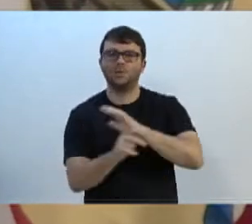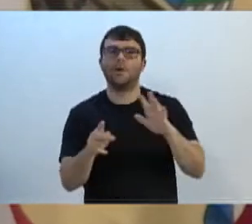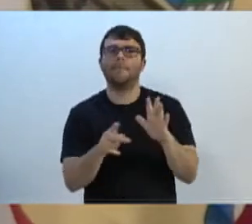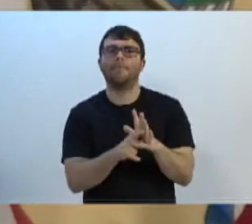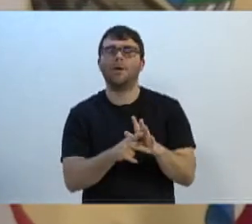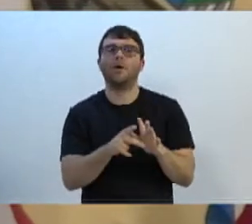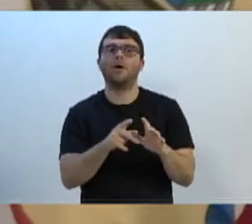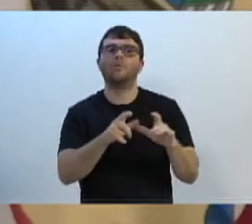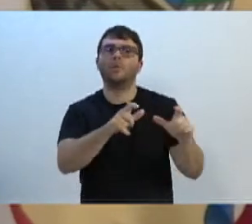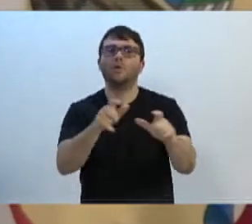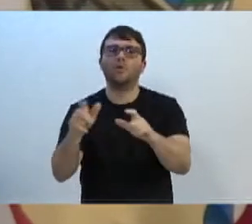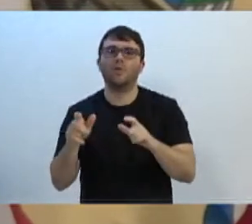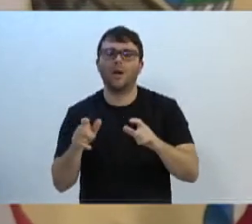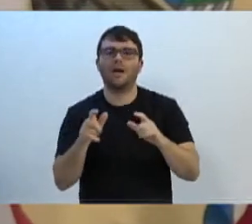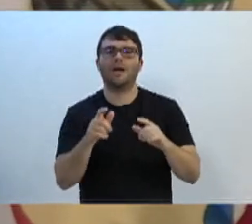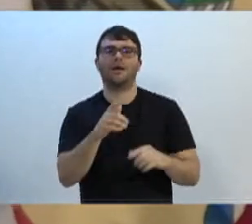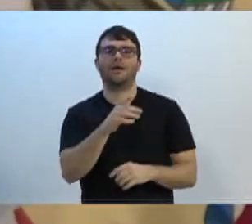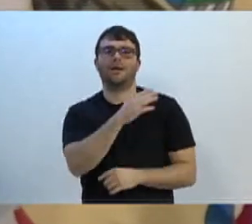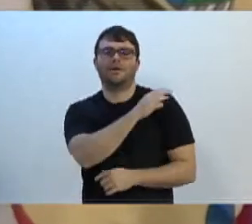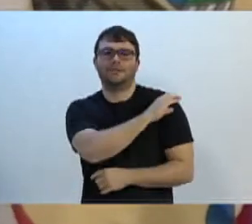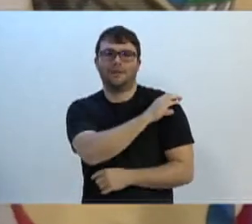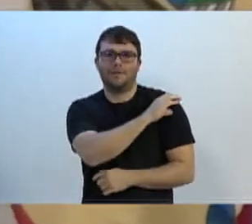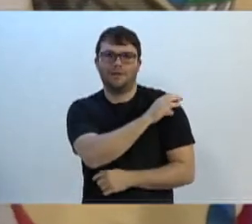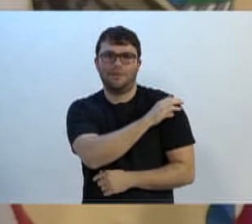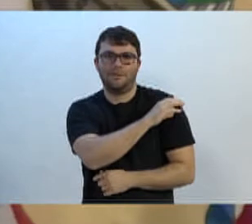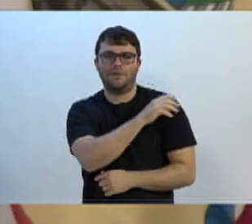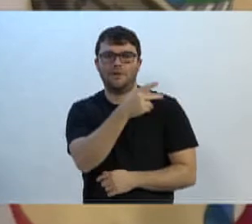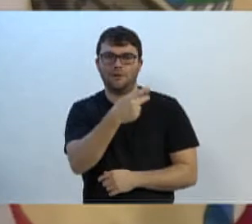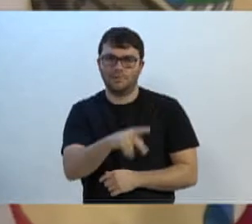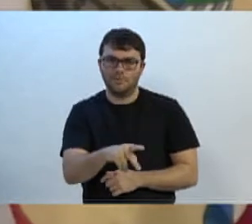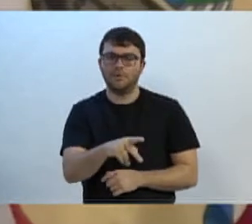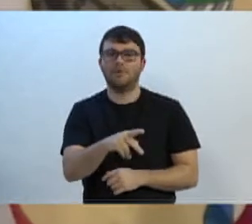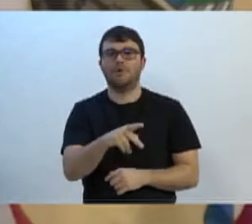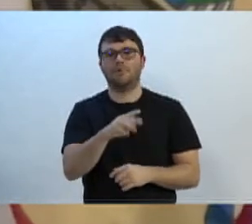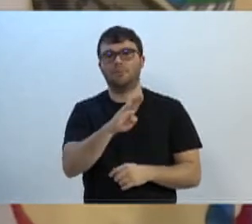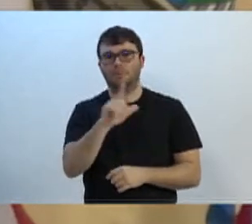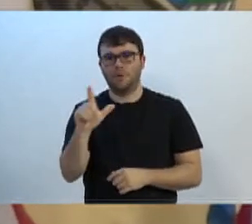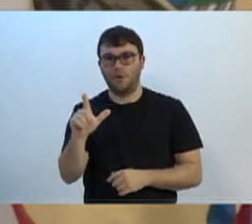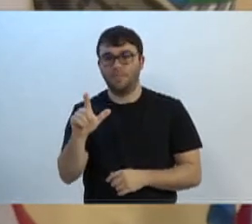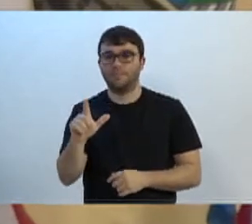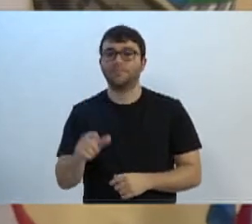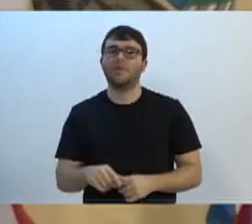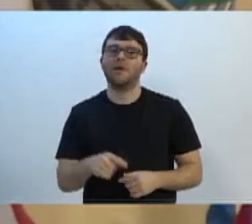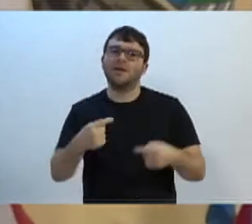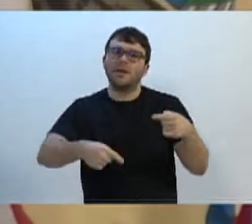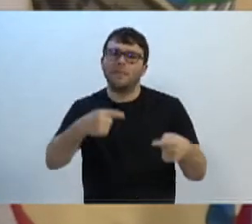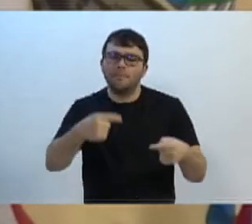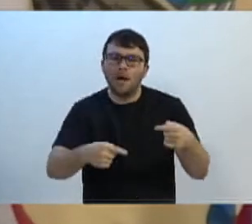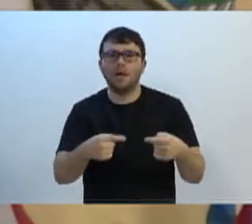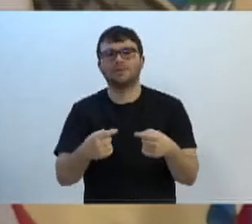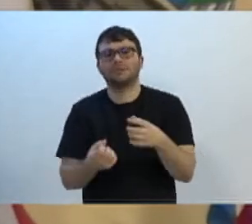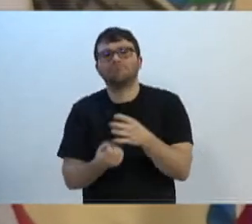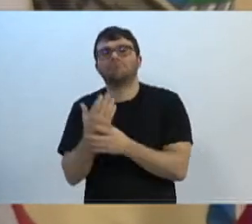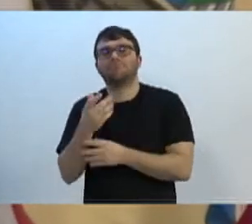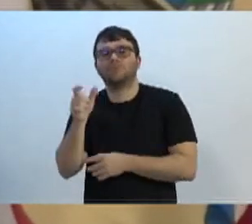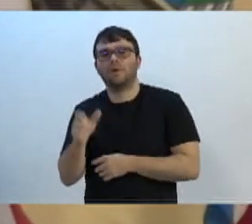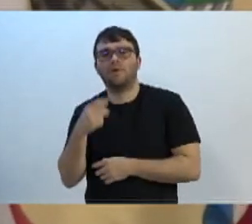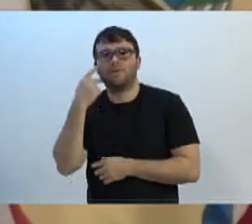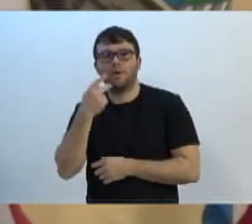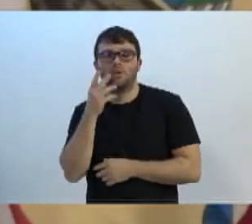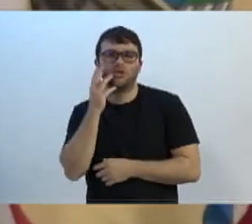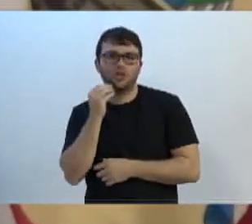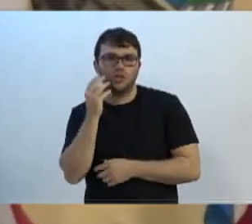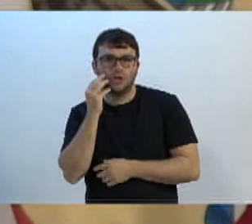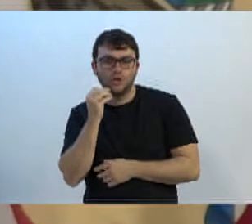de Educação de Blumenau este debate foi solicitado pelo vereador Gilson de Souza Professor Gilson através